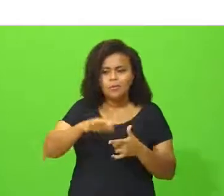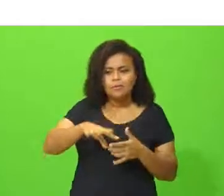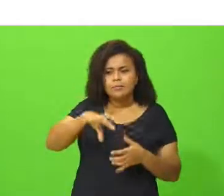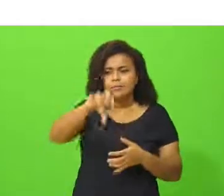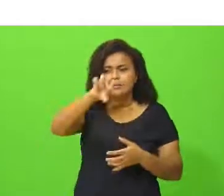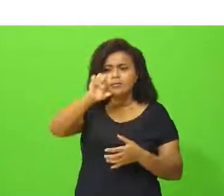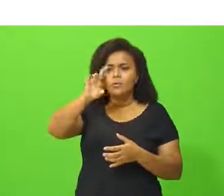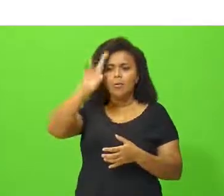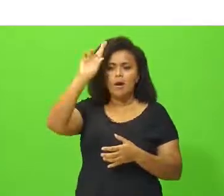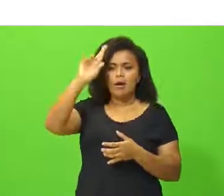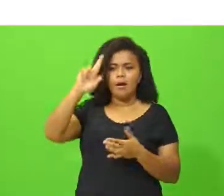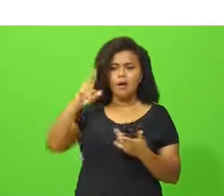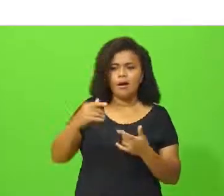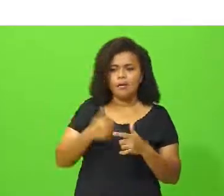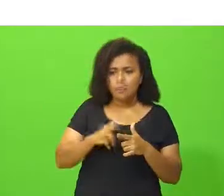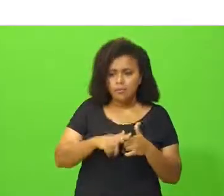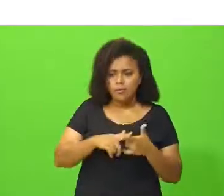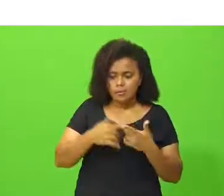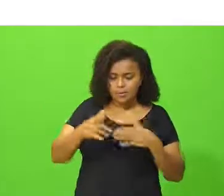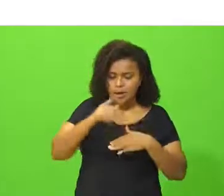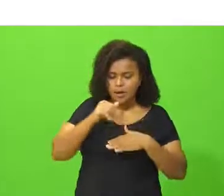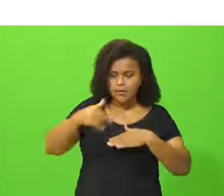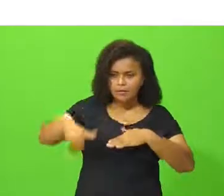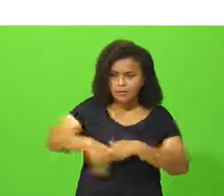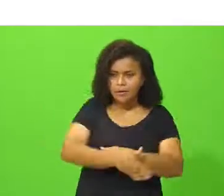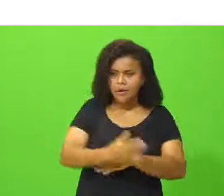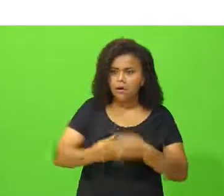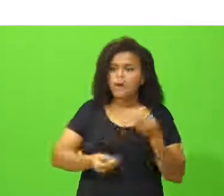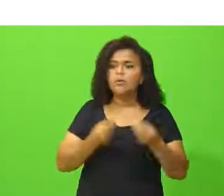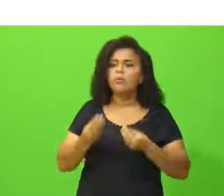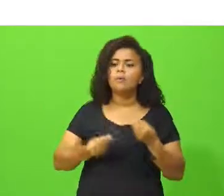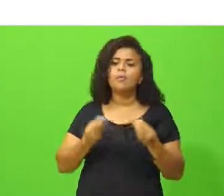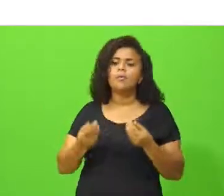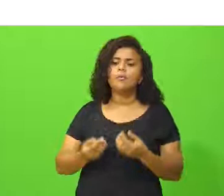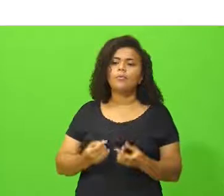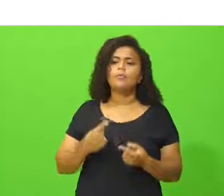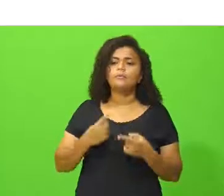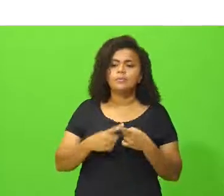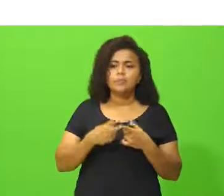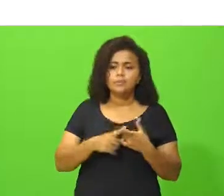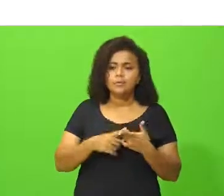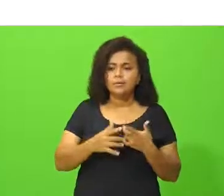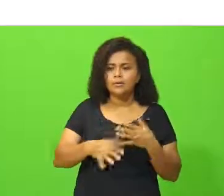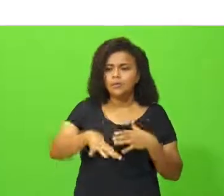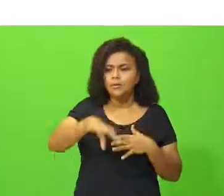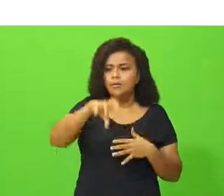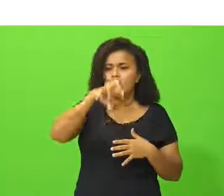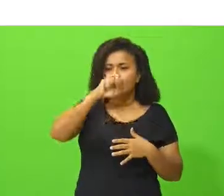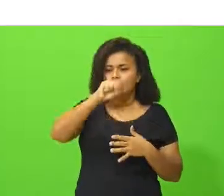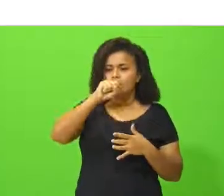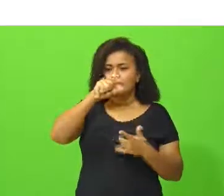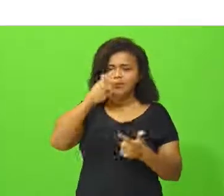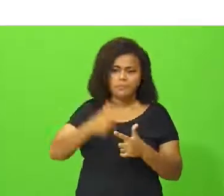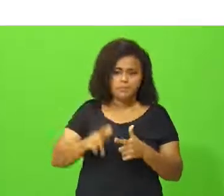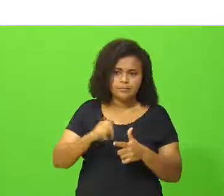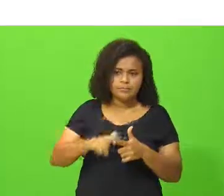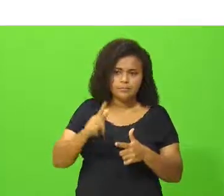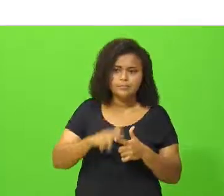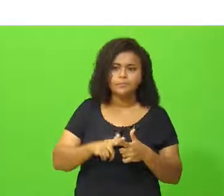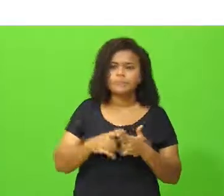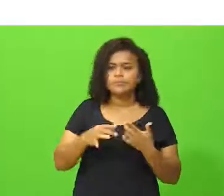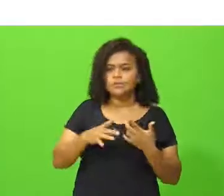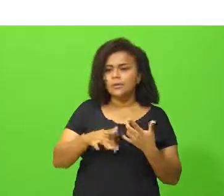quanto nos rios, quanto no solo. Enfim, alteração na qualidade do ar, alteração na qualidade